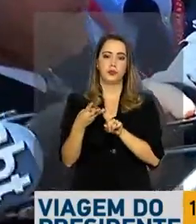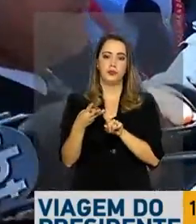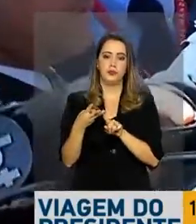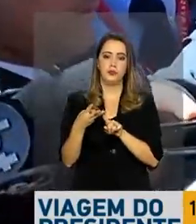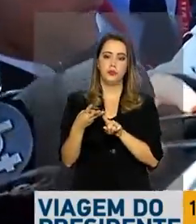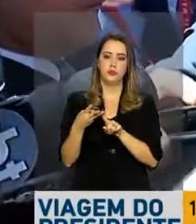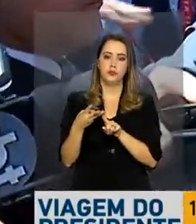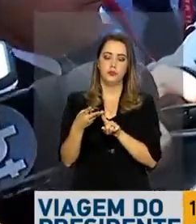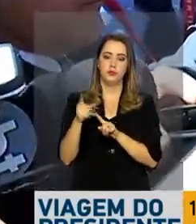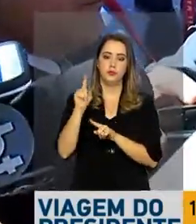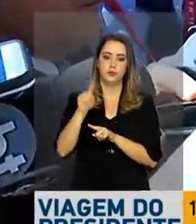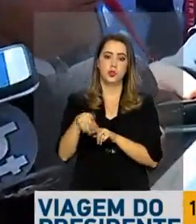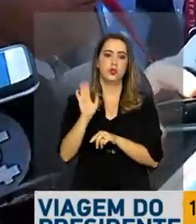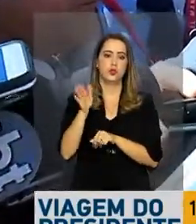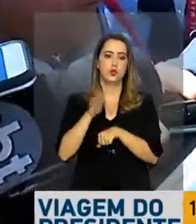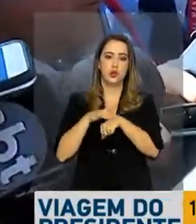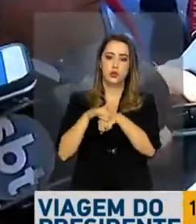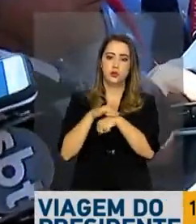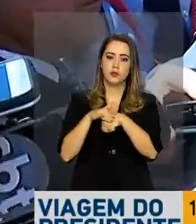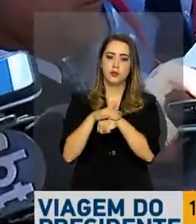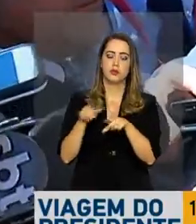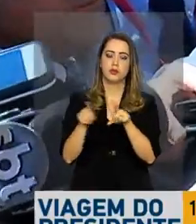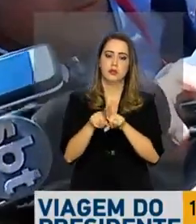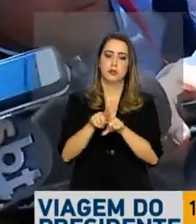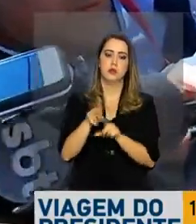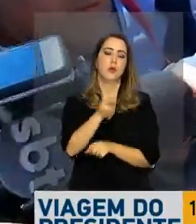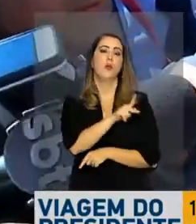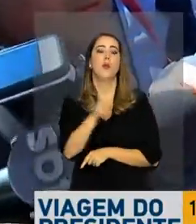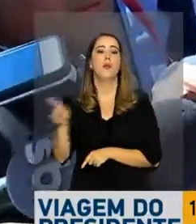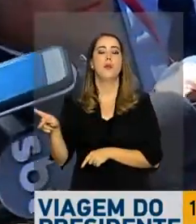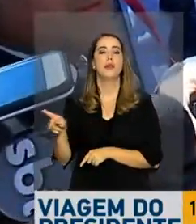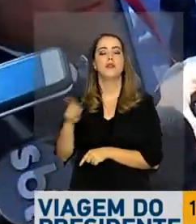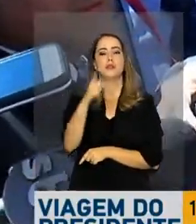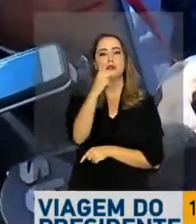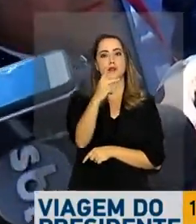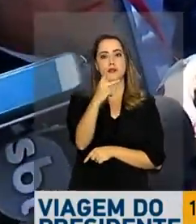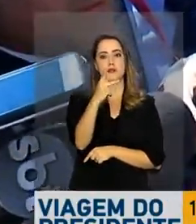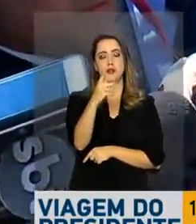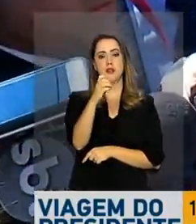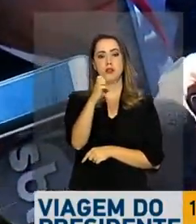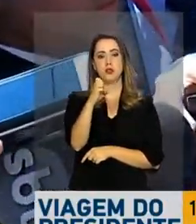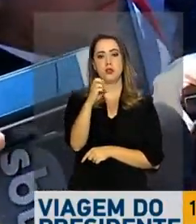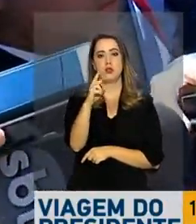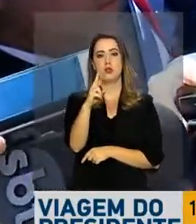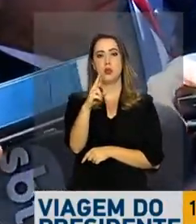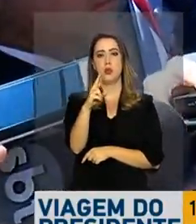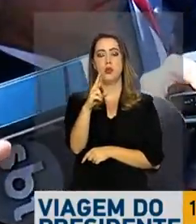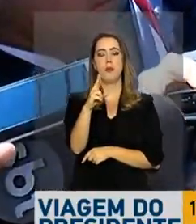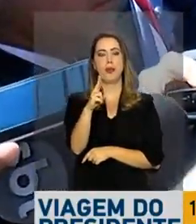um terceiro fato, é que conversei até com o presidente do Peru muito rapidamente, mas com vistas